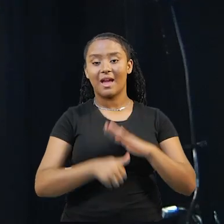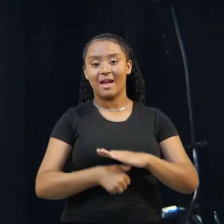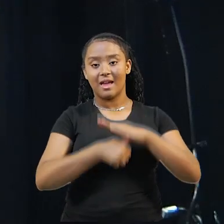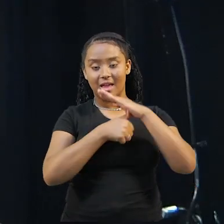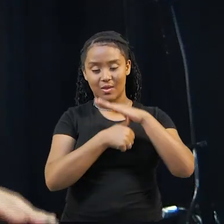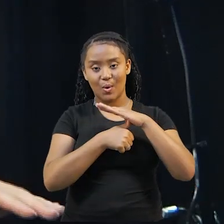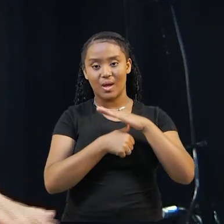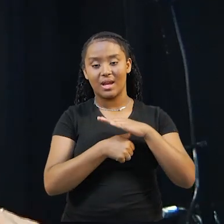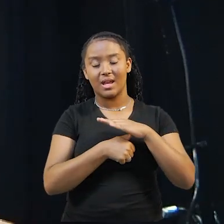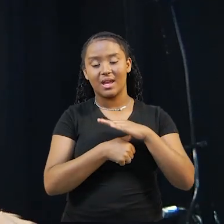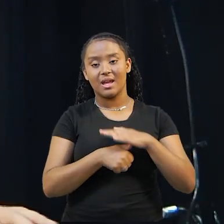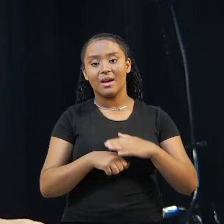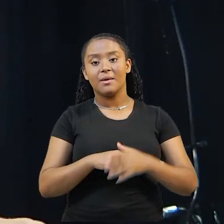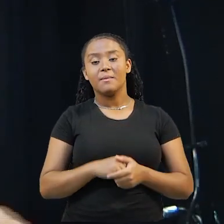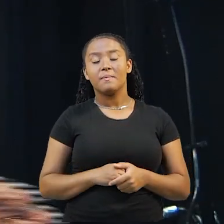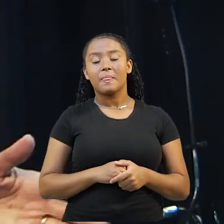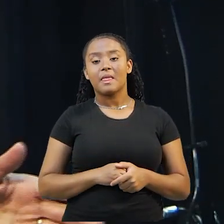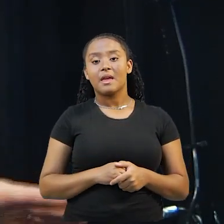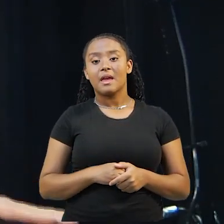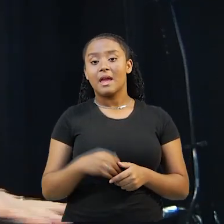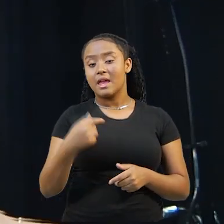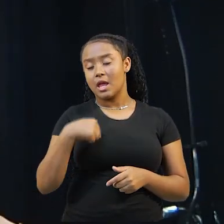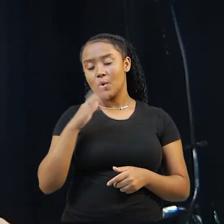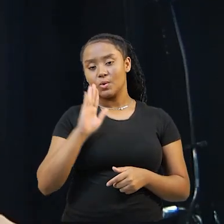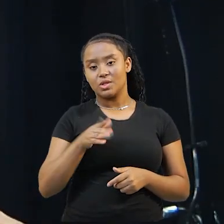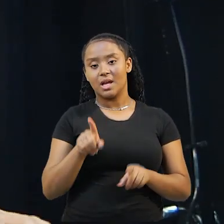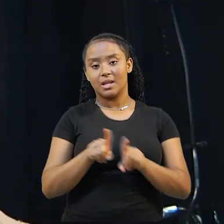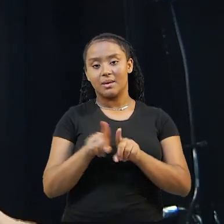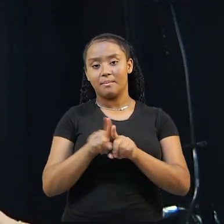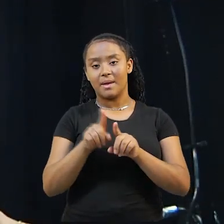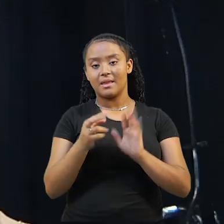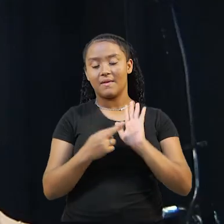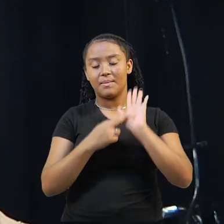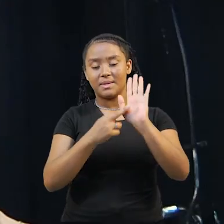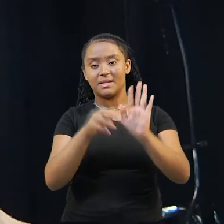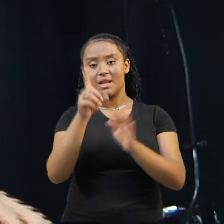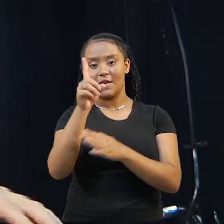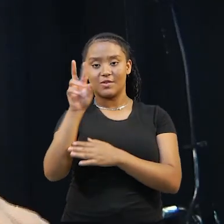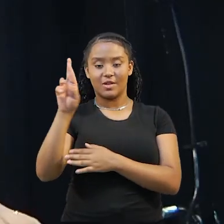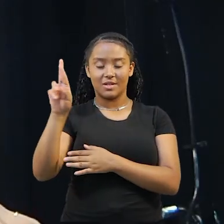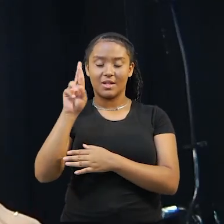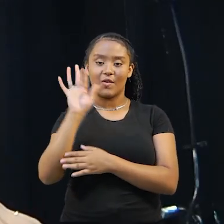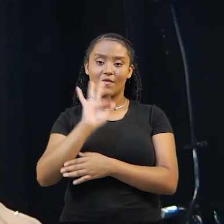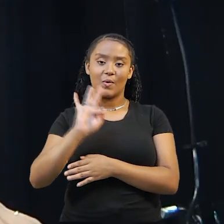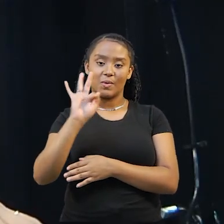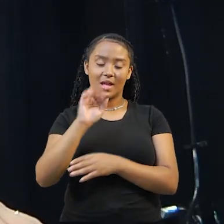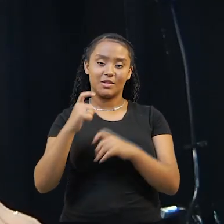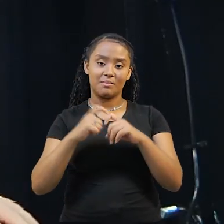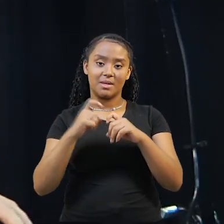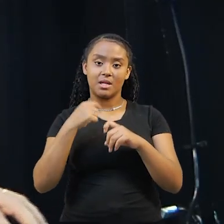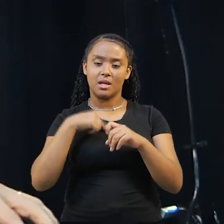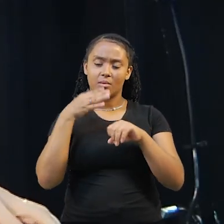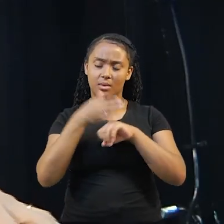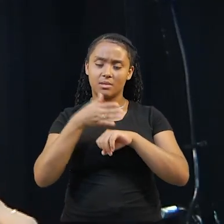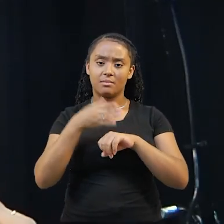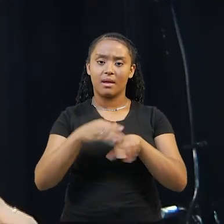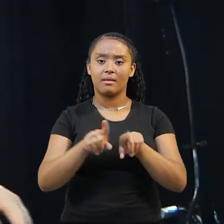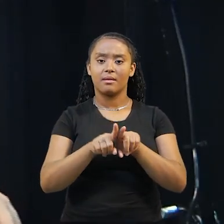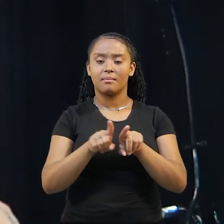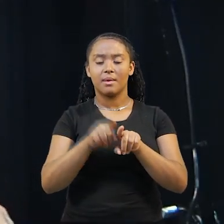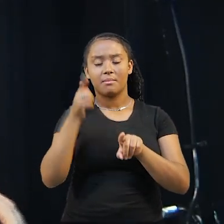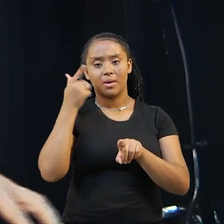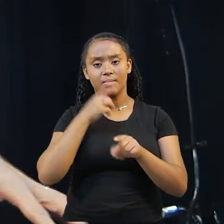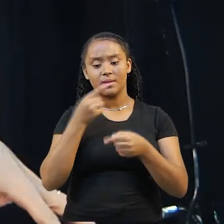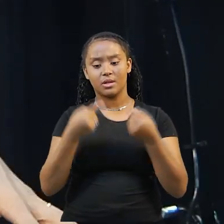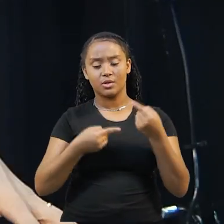reitoria à época, mas com a participação, eu já estava à frente da direção da Faculdade de Medicina, com a nossa participação, para a gente poder,